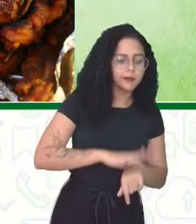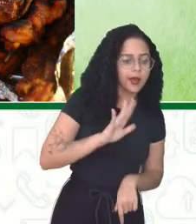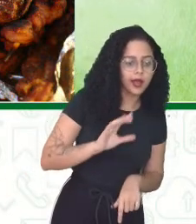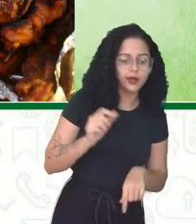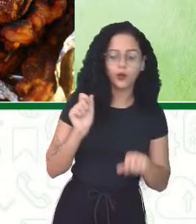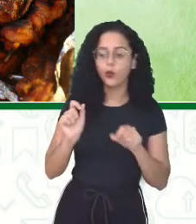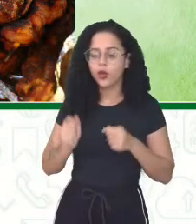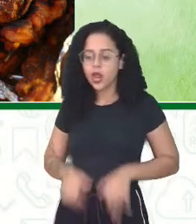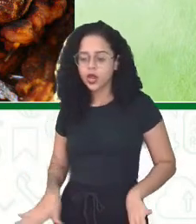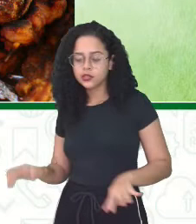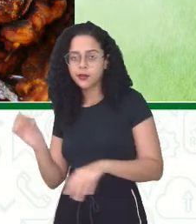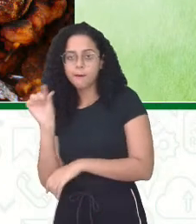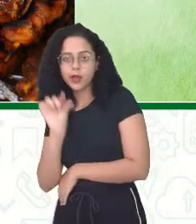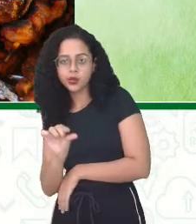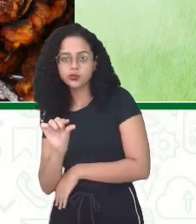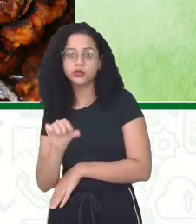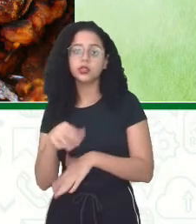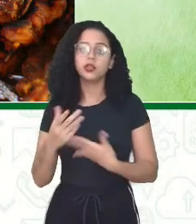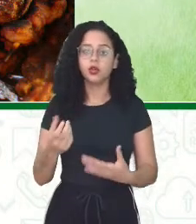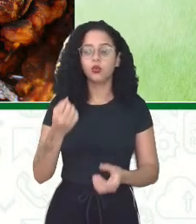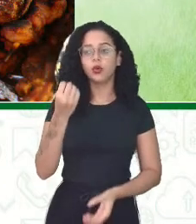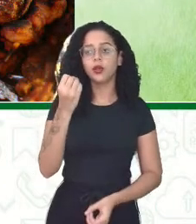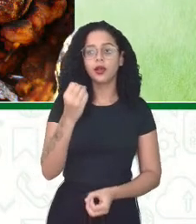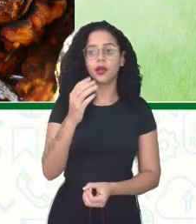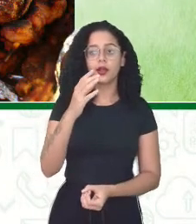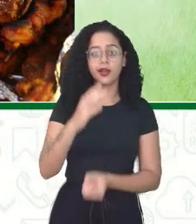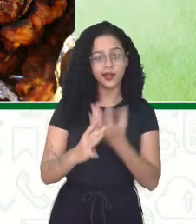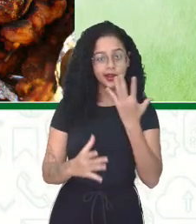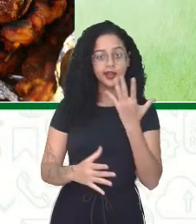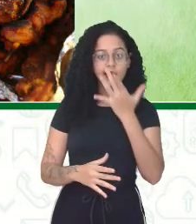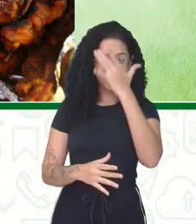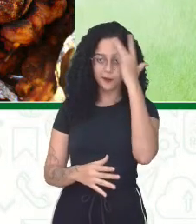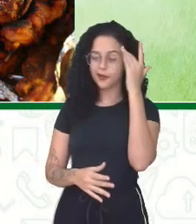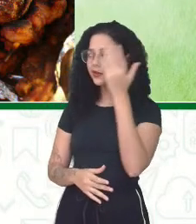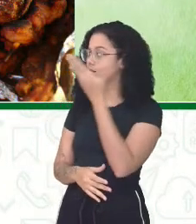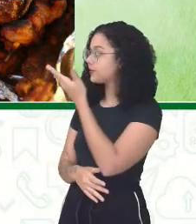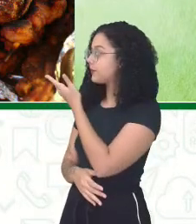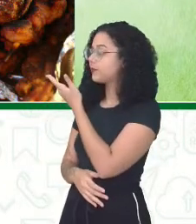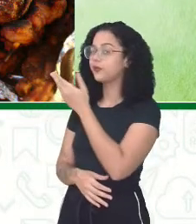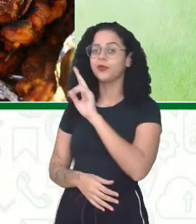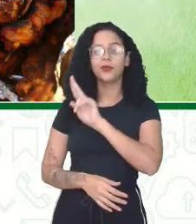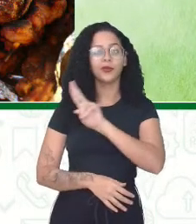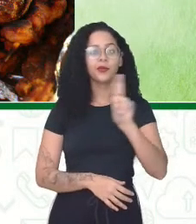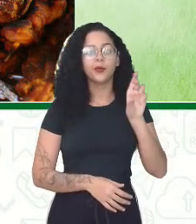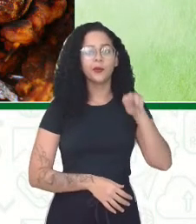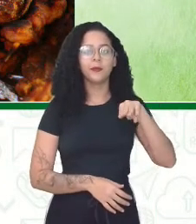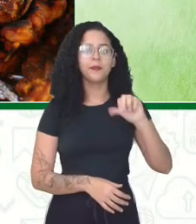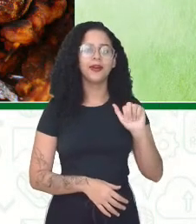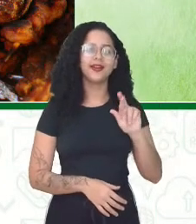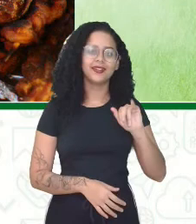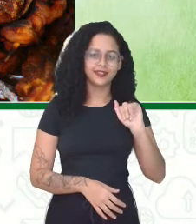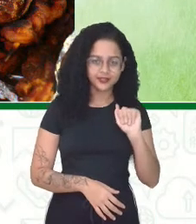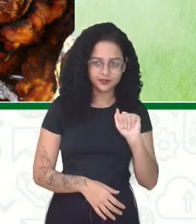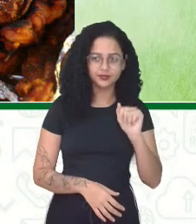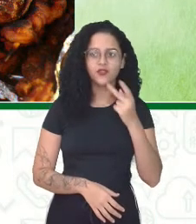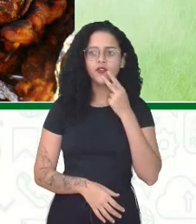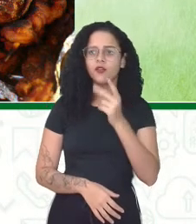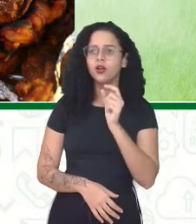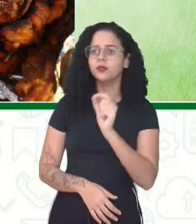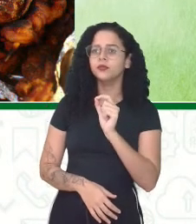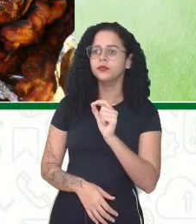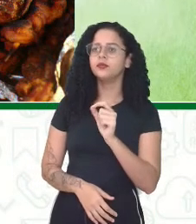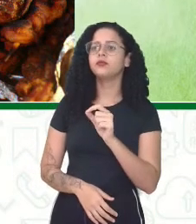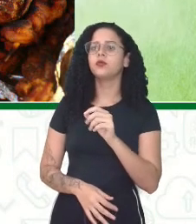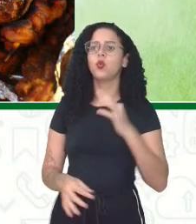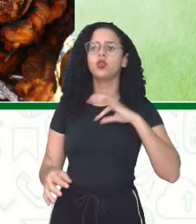gasta menos, tá? Então, eu criei essa pessoa aí, se chama Maria, e ela diz que o rendimento dela